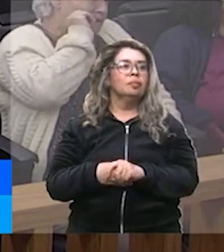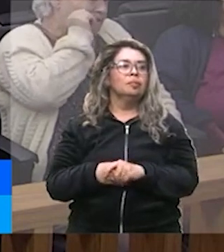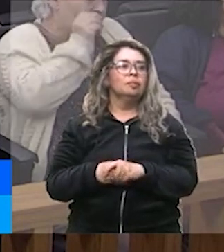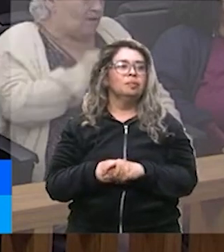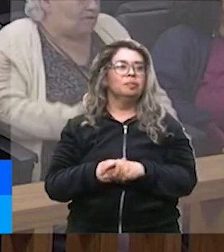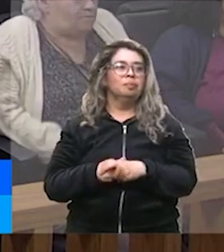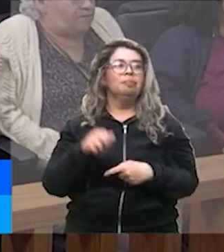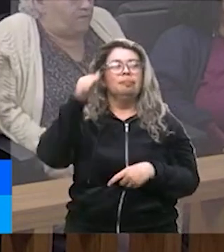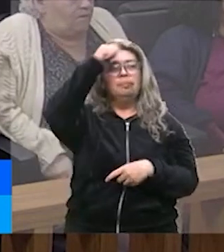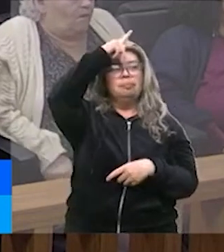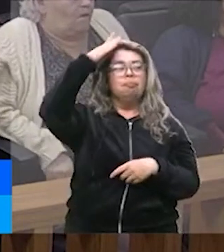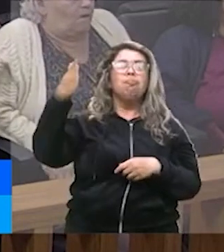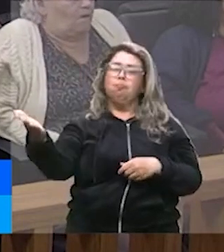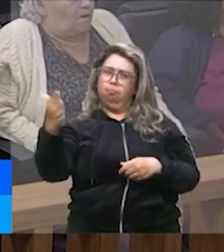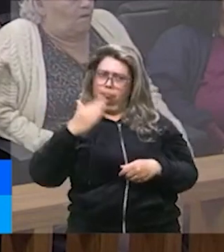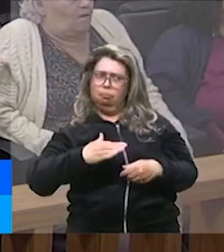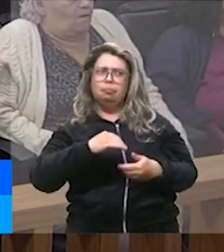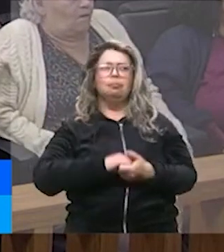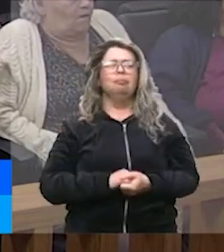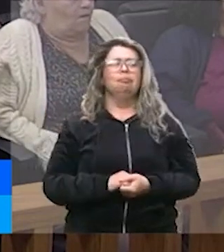estamos te chamando por gentileza